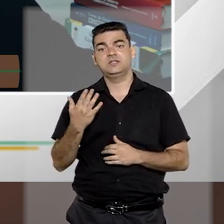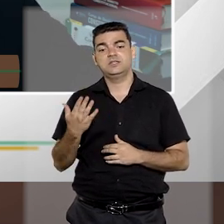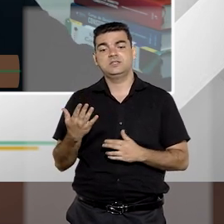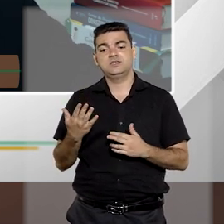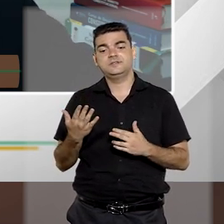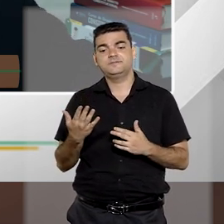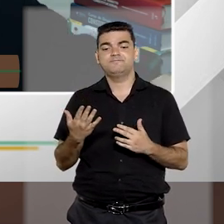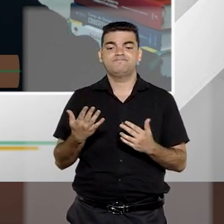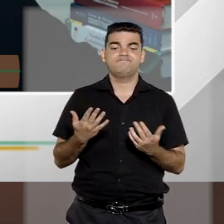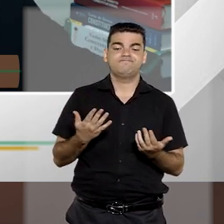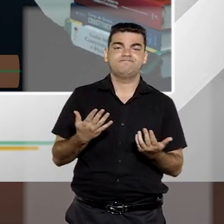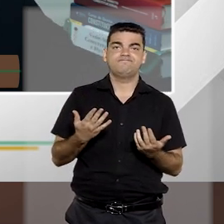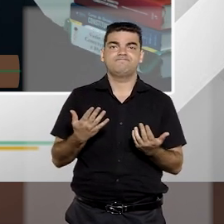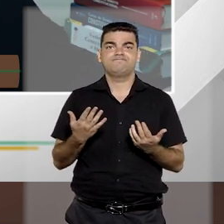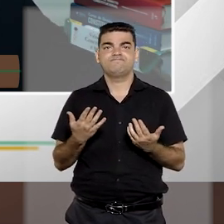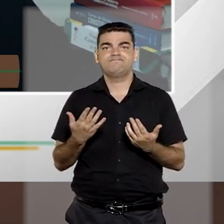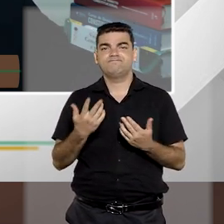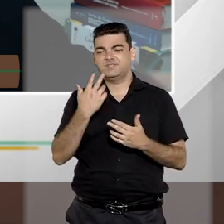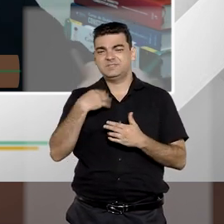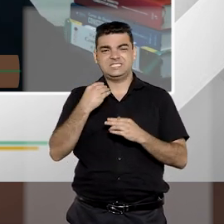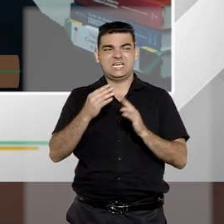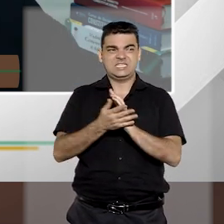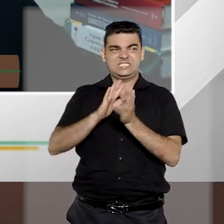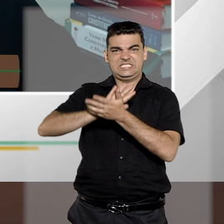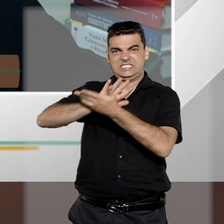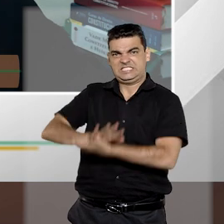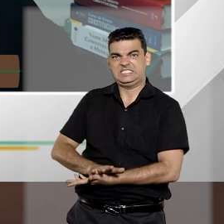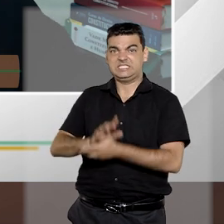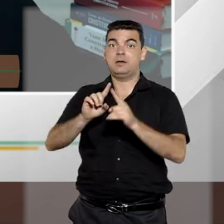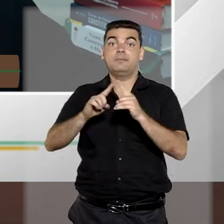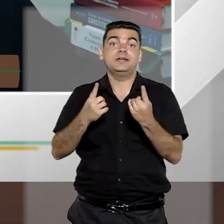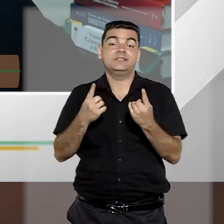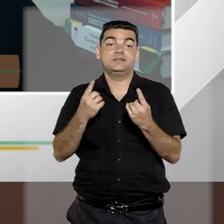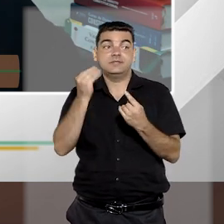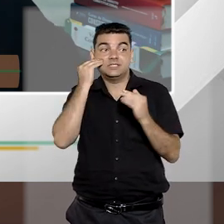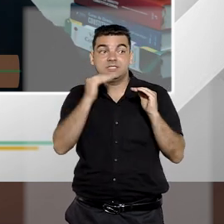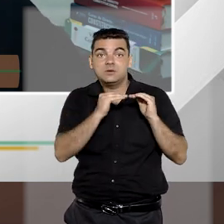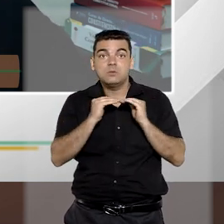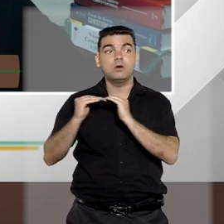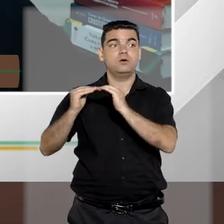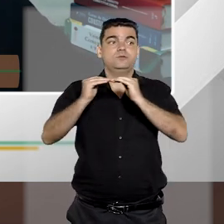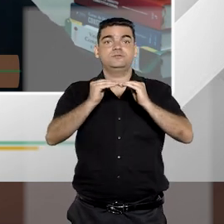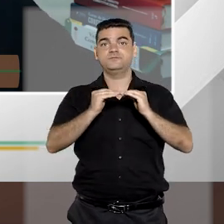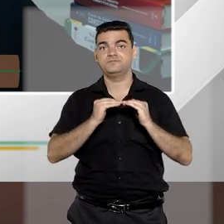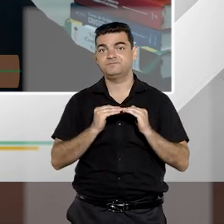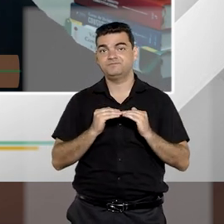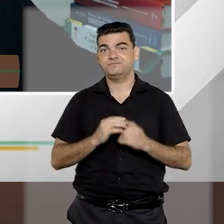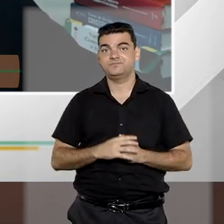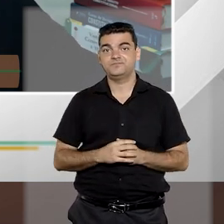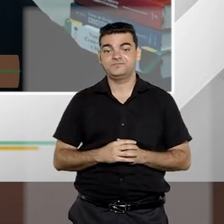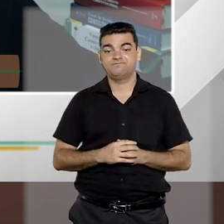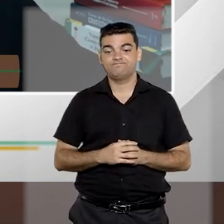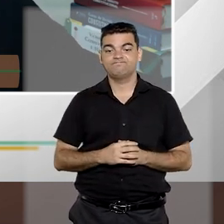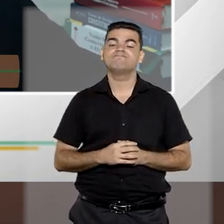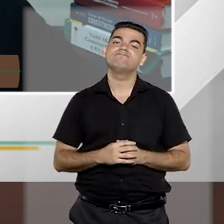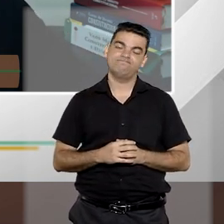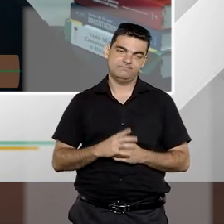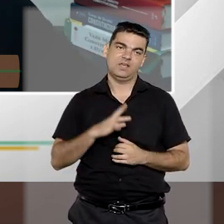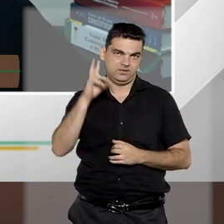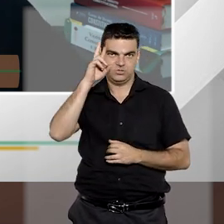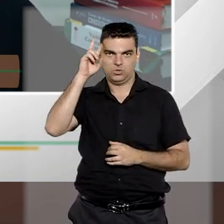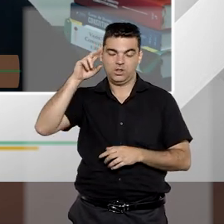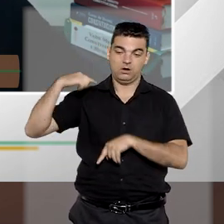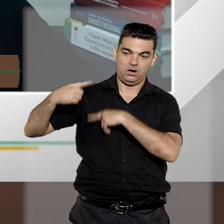poder nos rebaixar, mas para trazer ali uma qualidade, um elemento de direitos humanos, né? Então existe essa